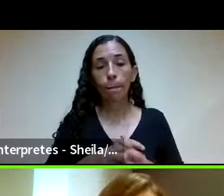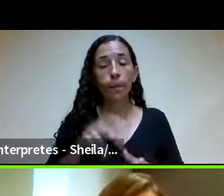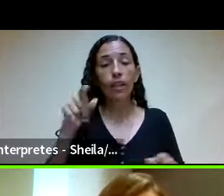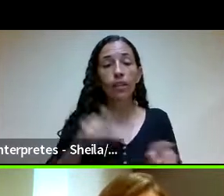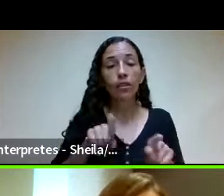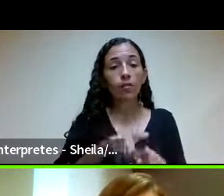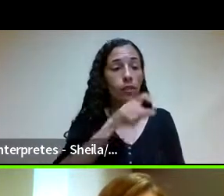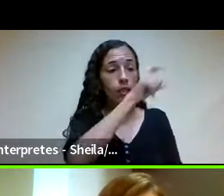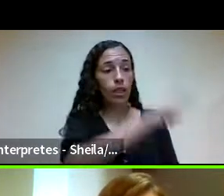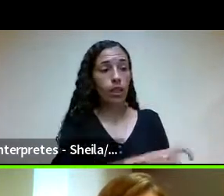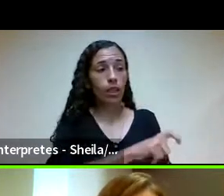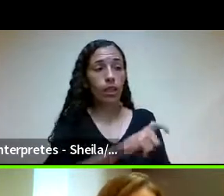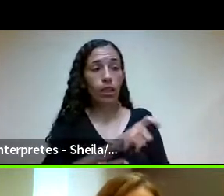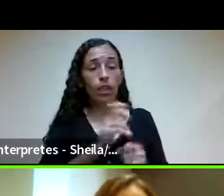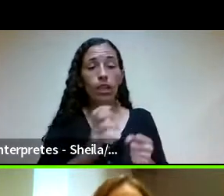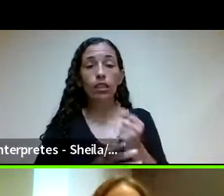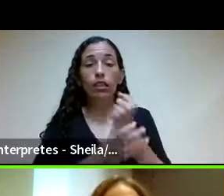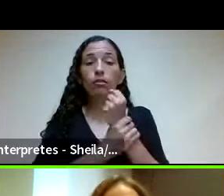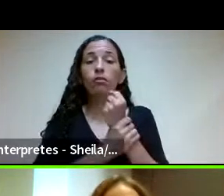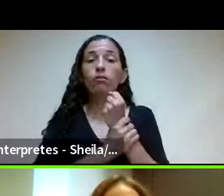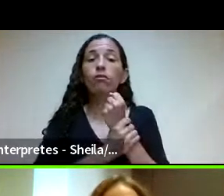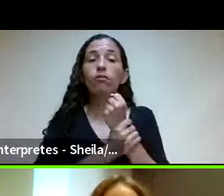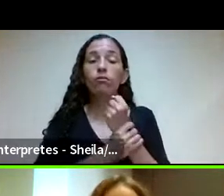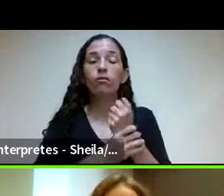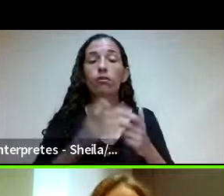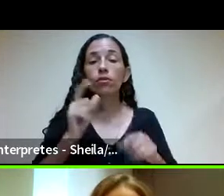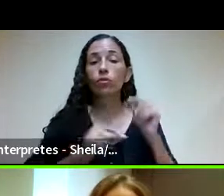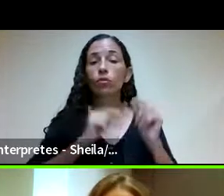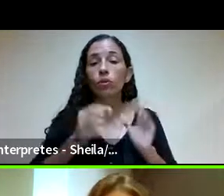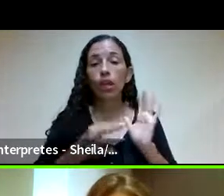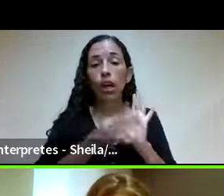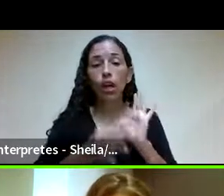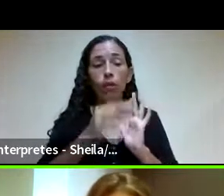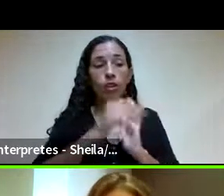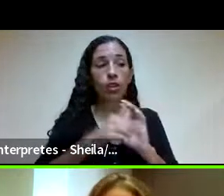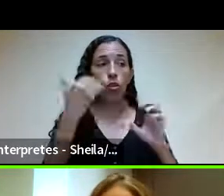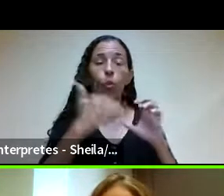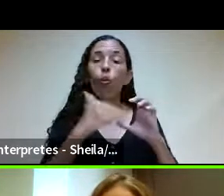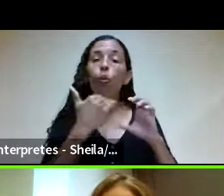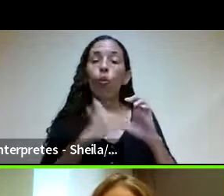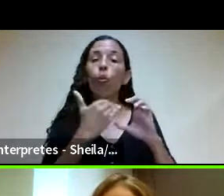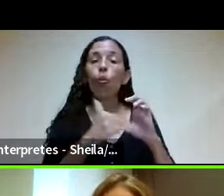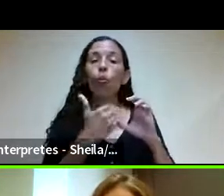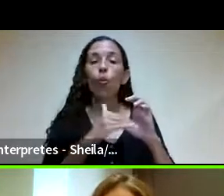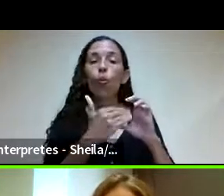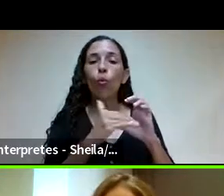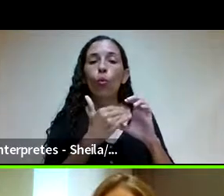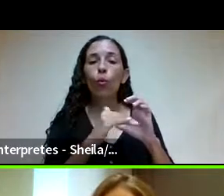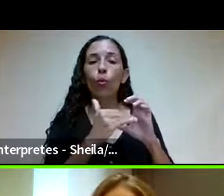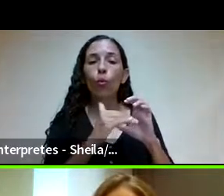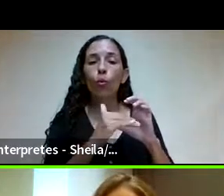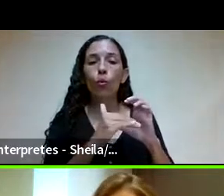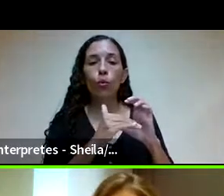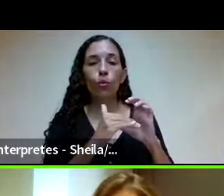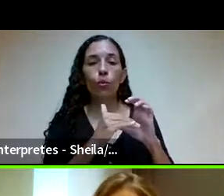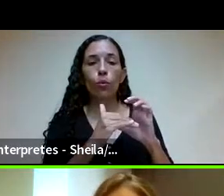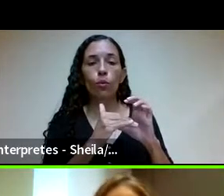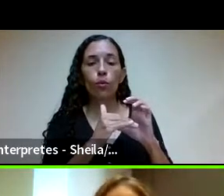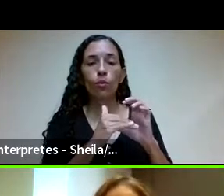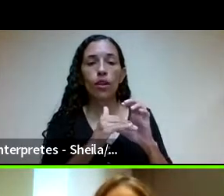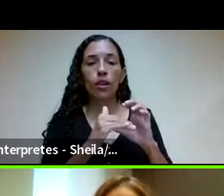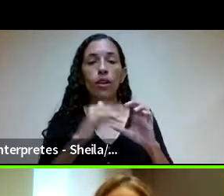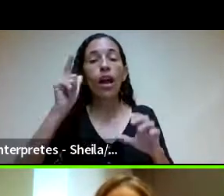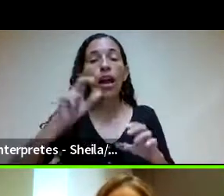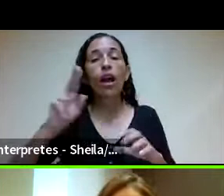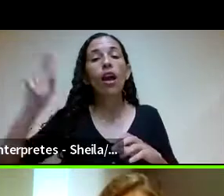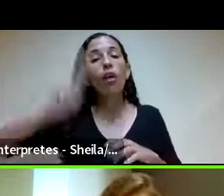a legitimidade da citação, argumentando que o e-mail utilizado foi o mesmo e-mail disponibilizado nas páginas da internet